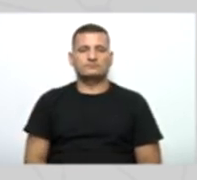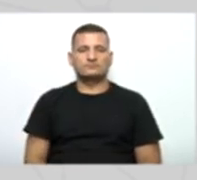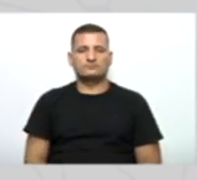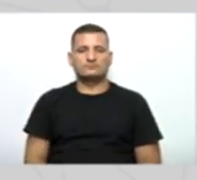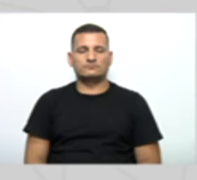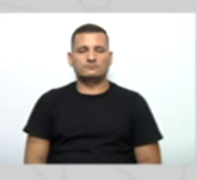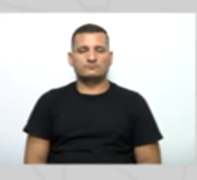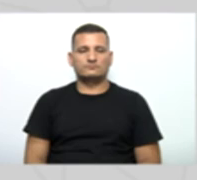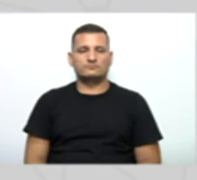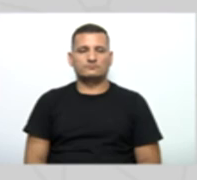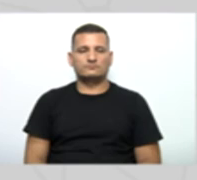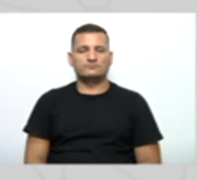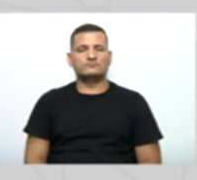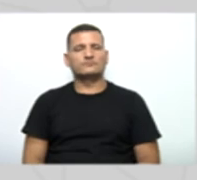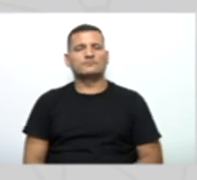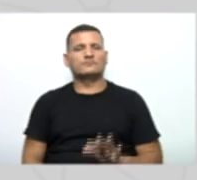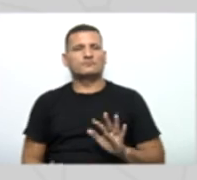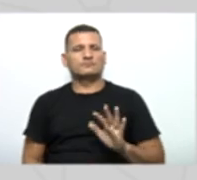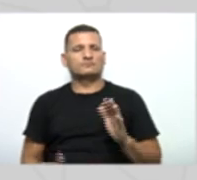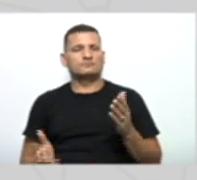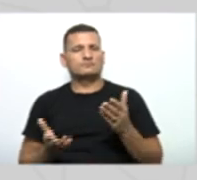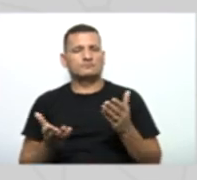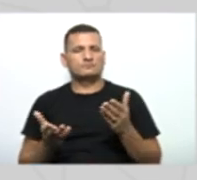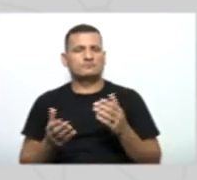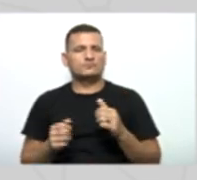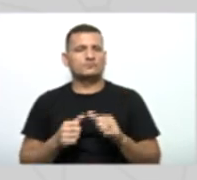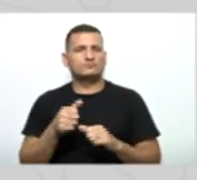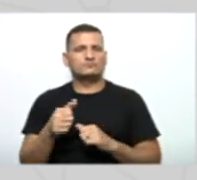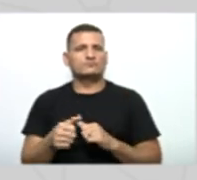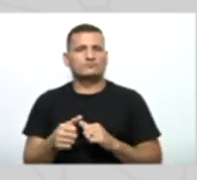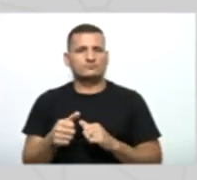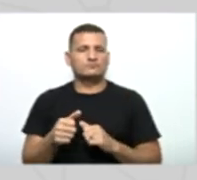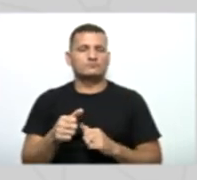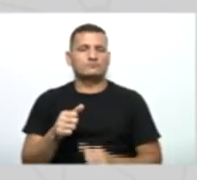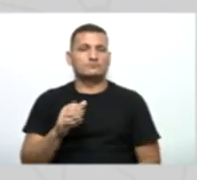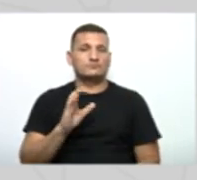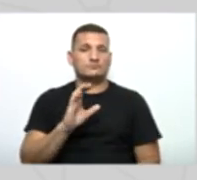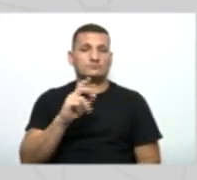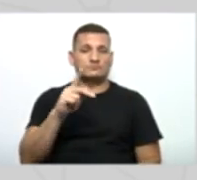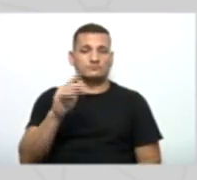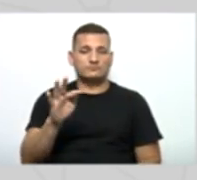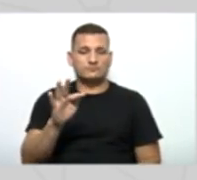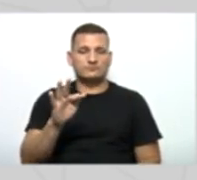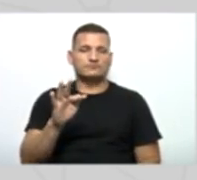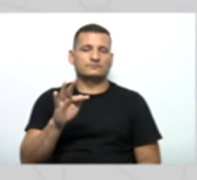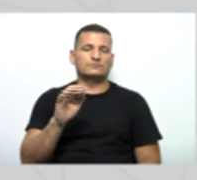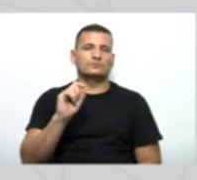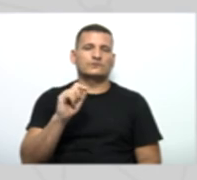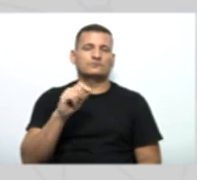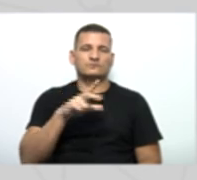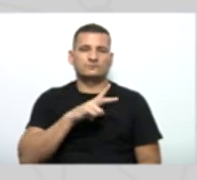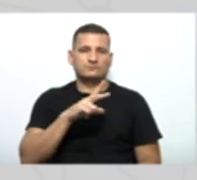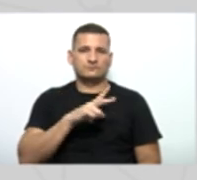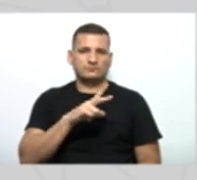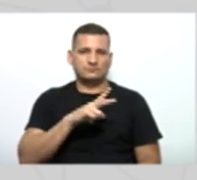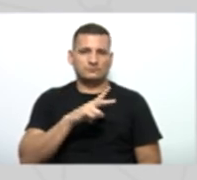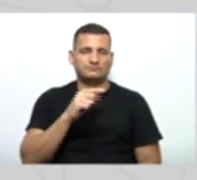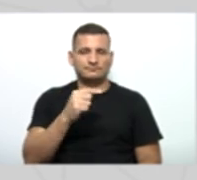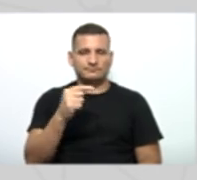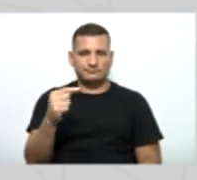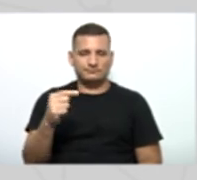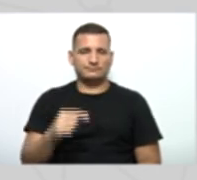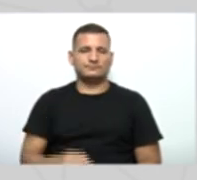S. Professor, eu quero mudar o CPF para privado. Vamos mudar? Então vamos só apagar aqui. Vamos